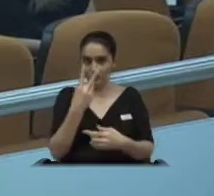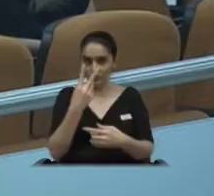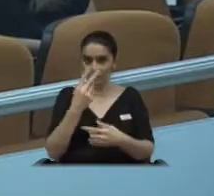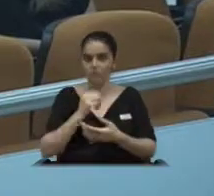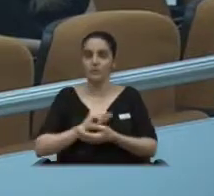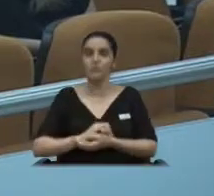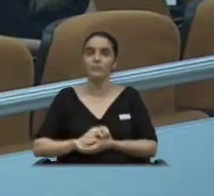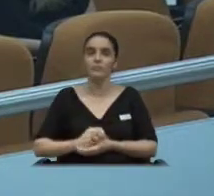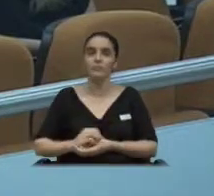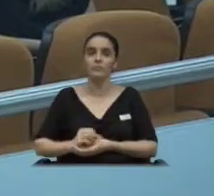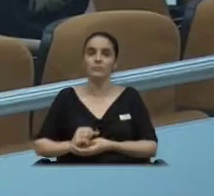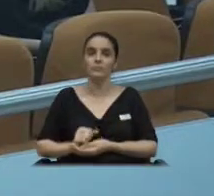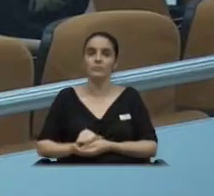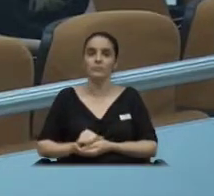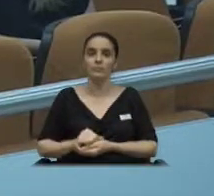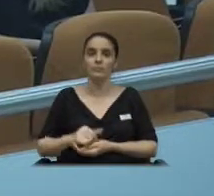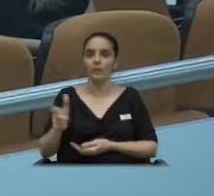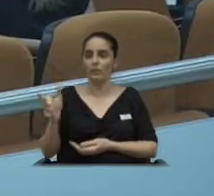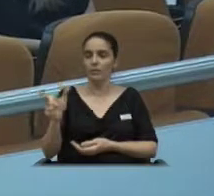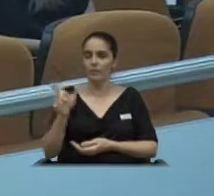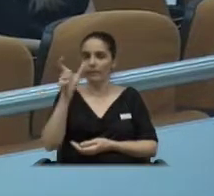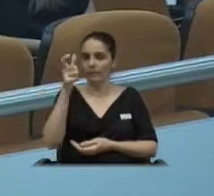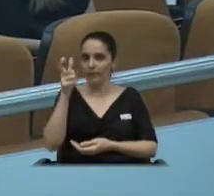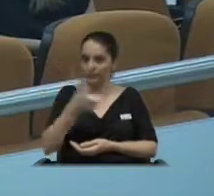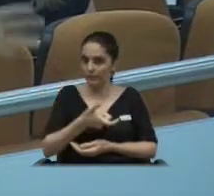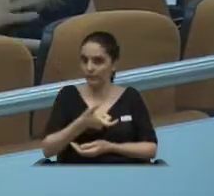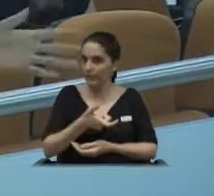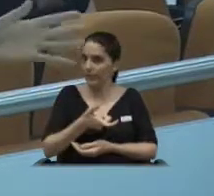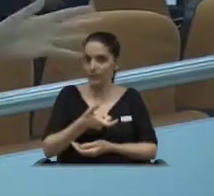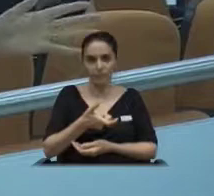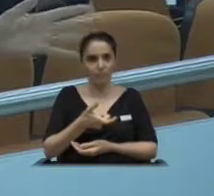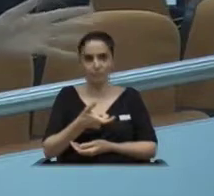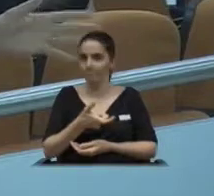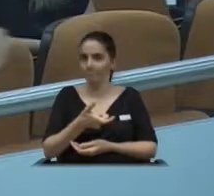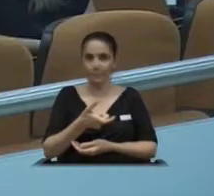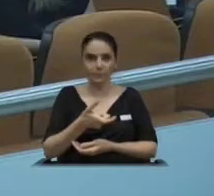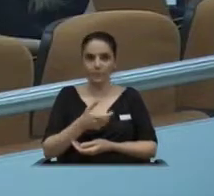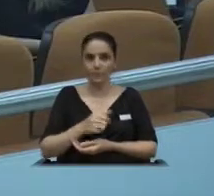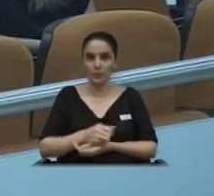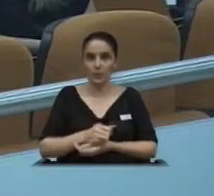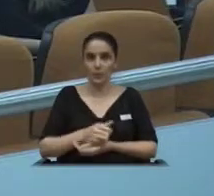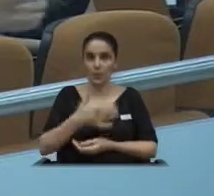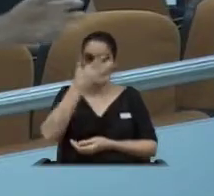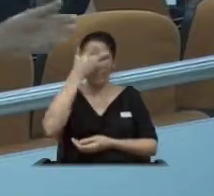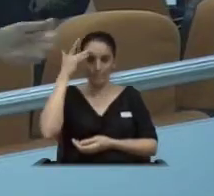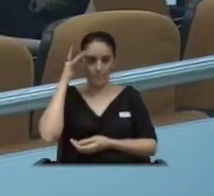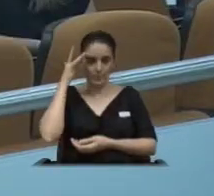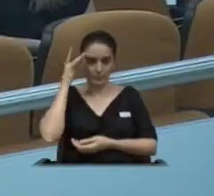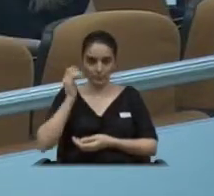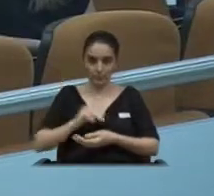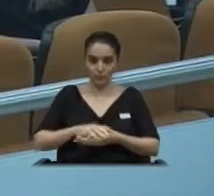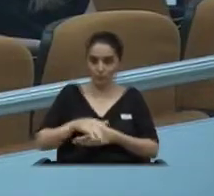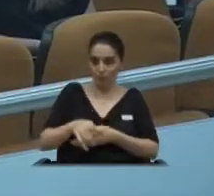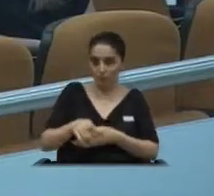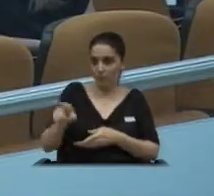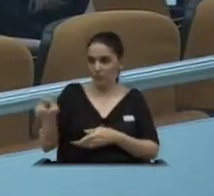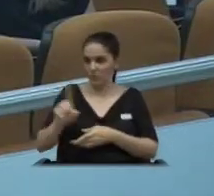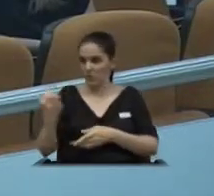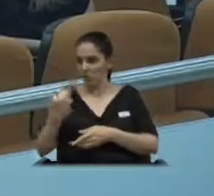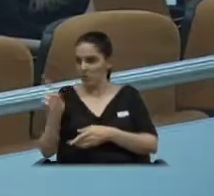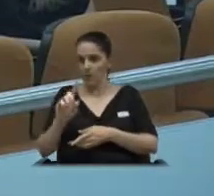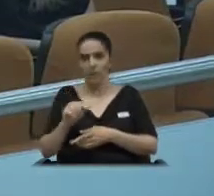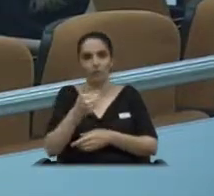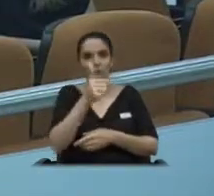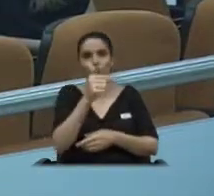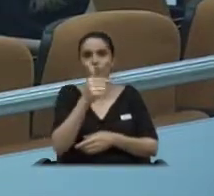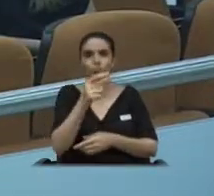regramento. Não passou a carteirinha. A pessoa que estava de cobrador foi insensível, não deixou entrar. Estava sem dinheiro, passou